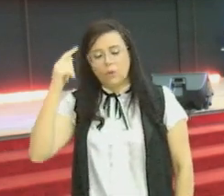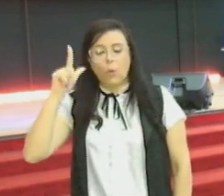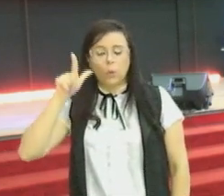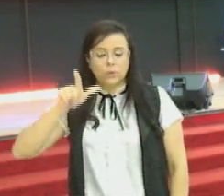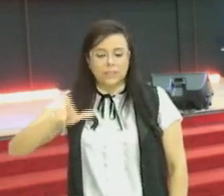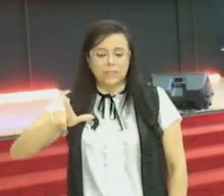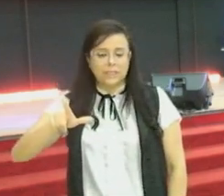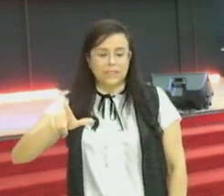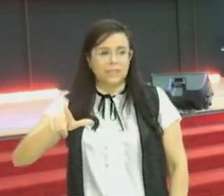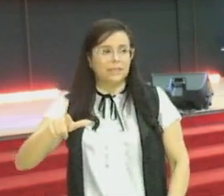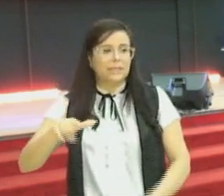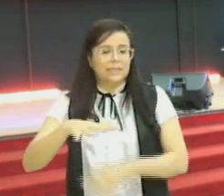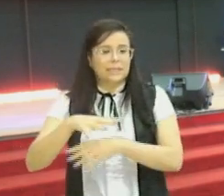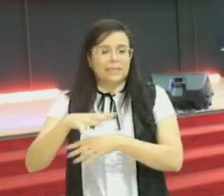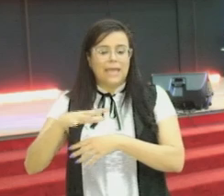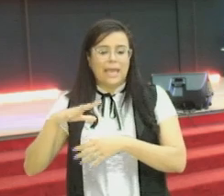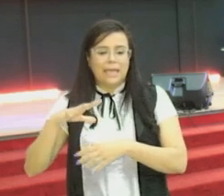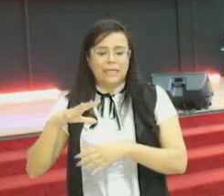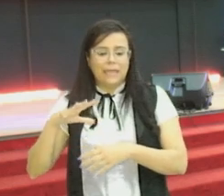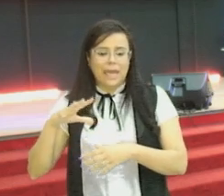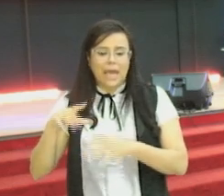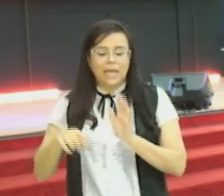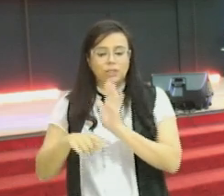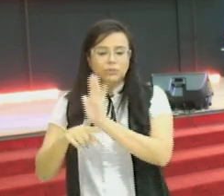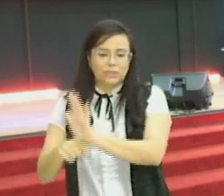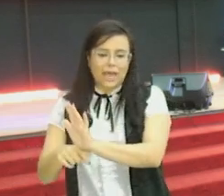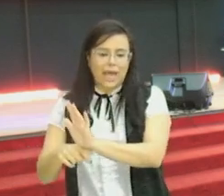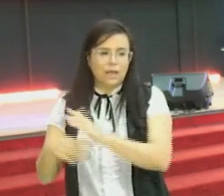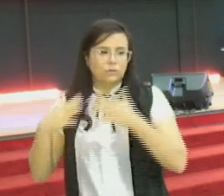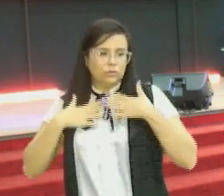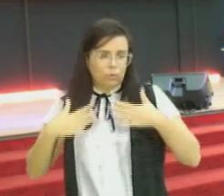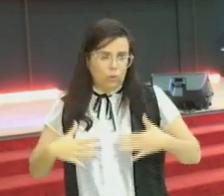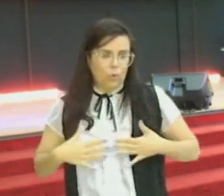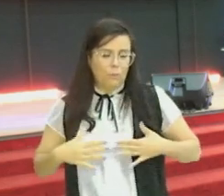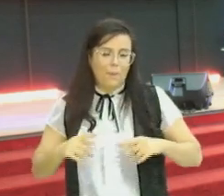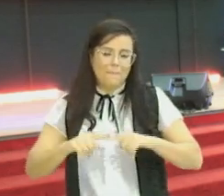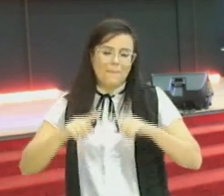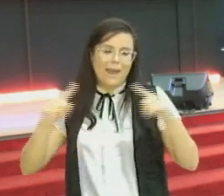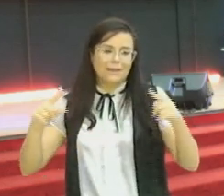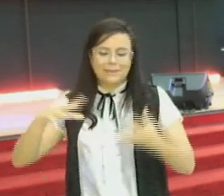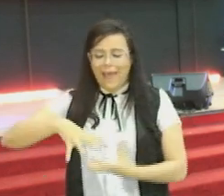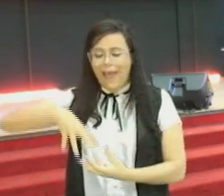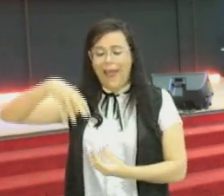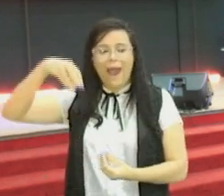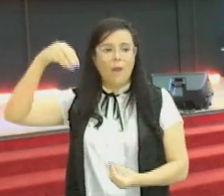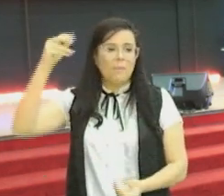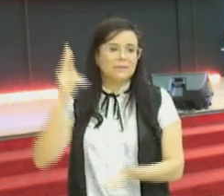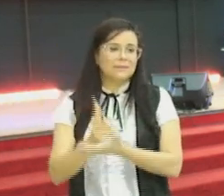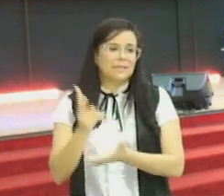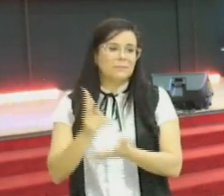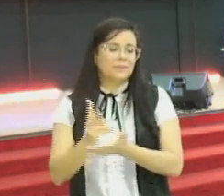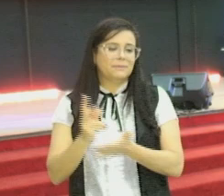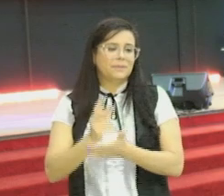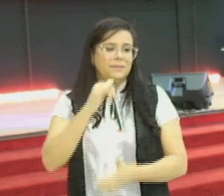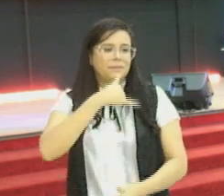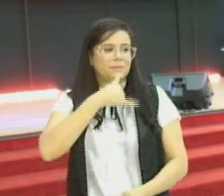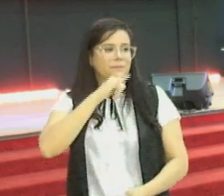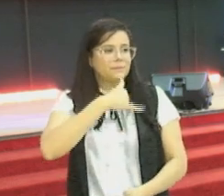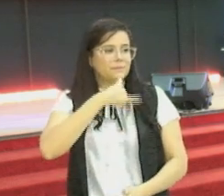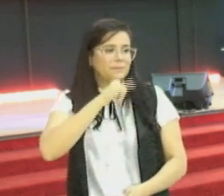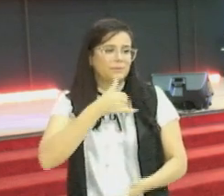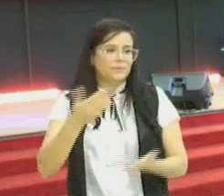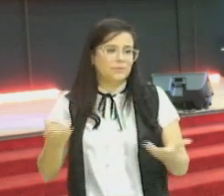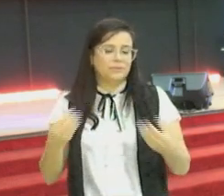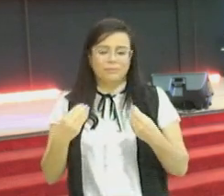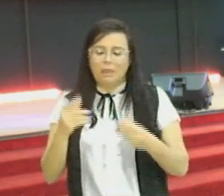Hoje à noite, aqui está aquele que pode não